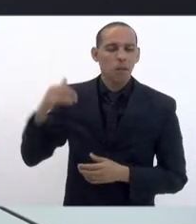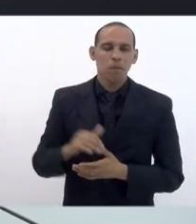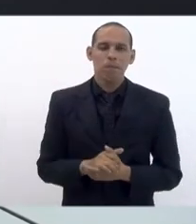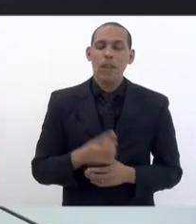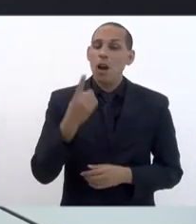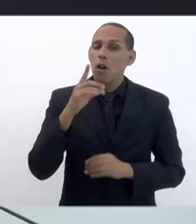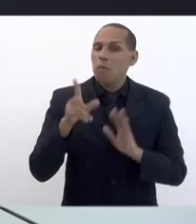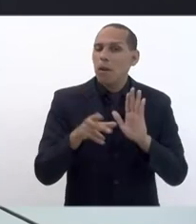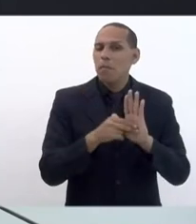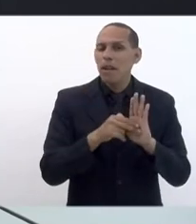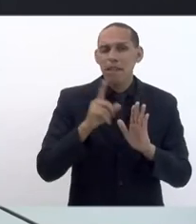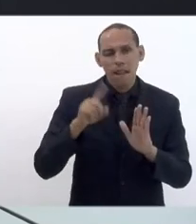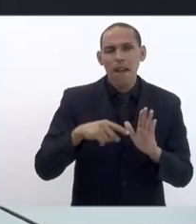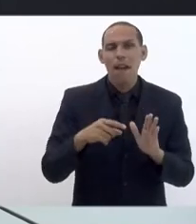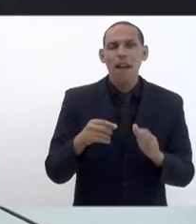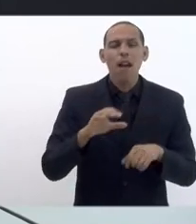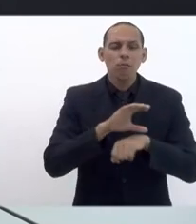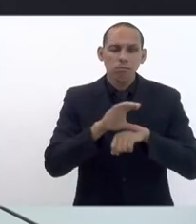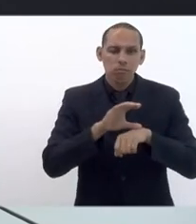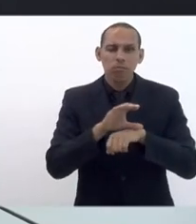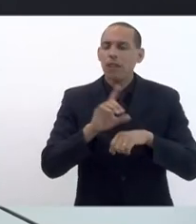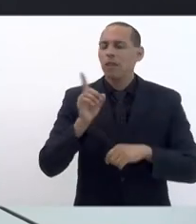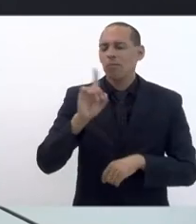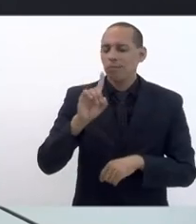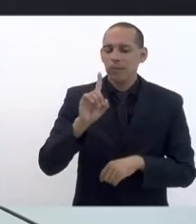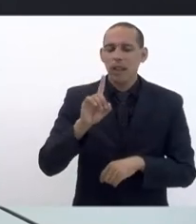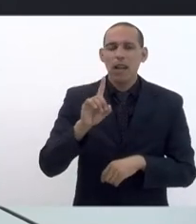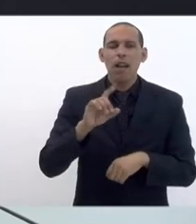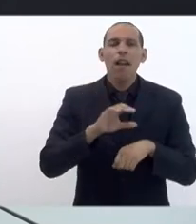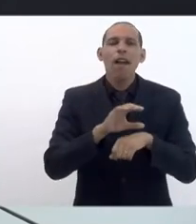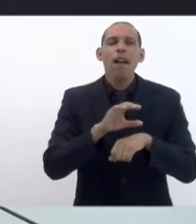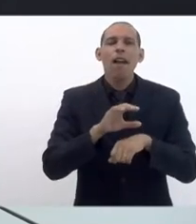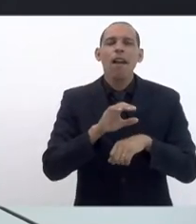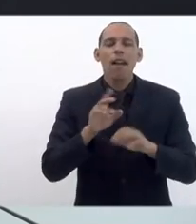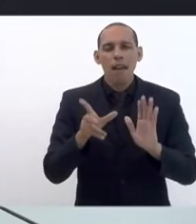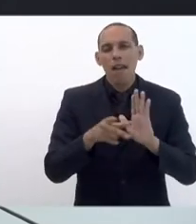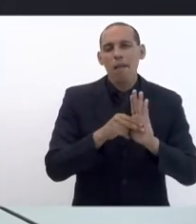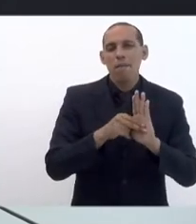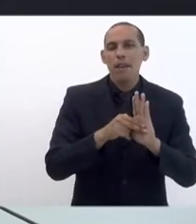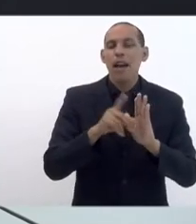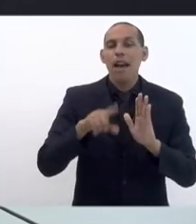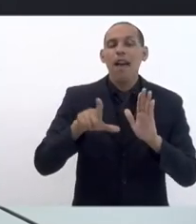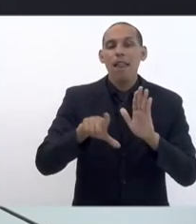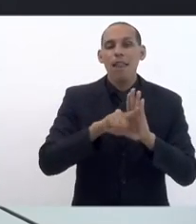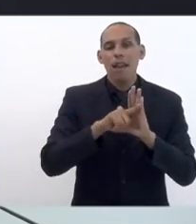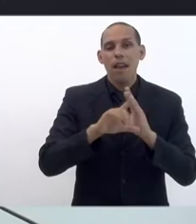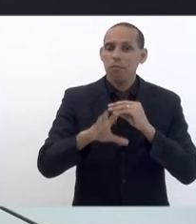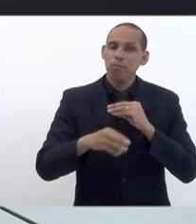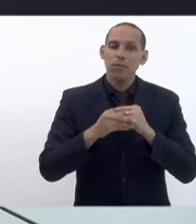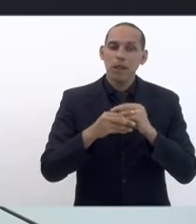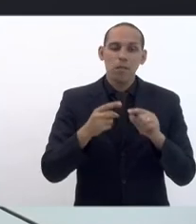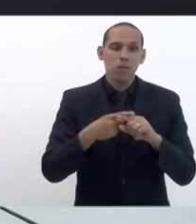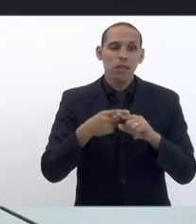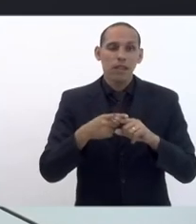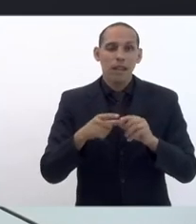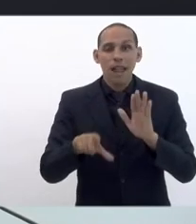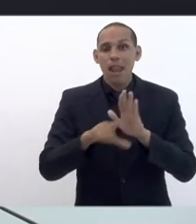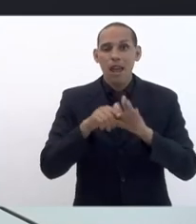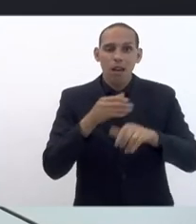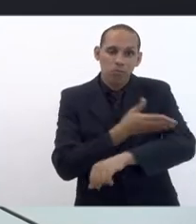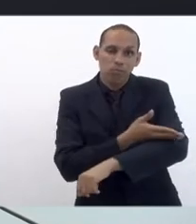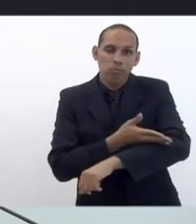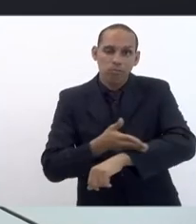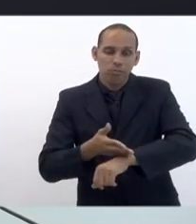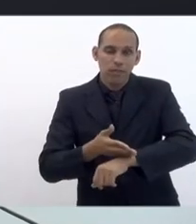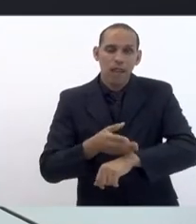emendas por emenda constitucional, emenda constitucional por lei complementar. Porque quem, se a lei ordinária, em tese, na pirâmide